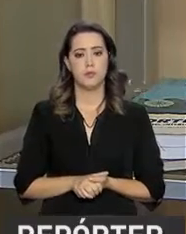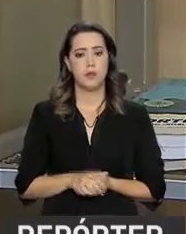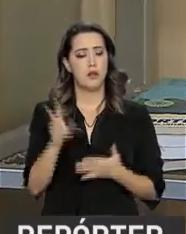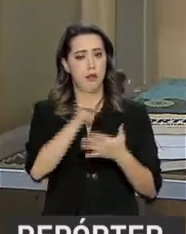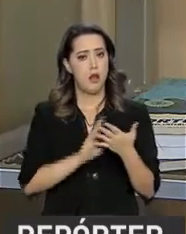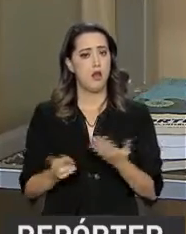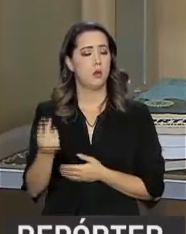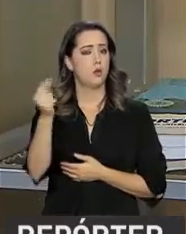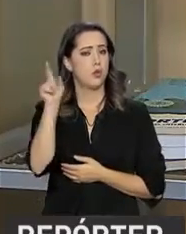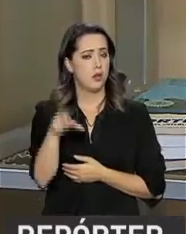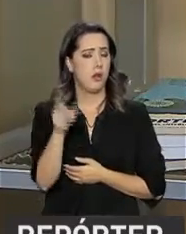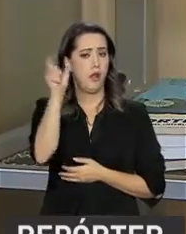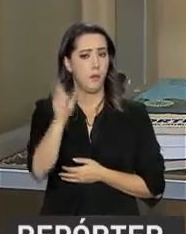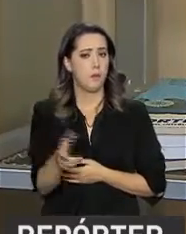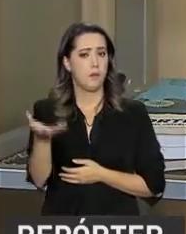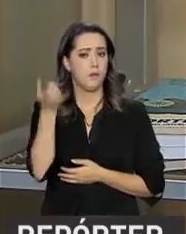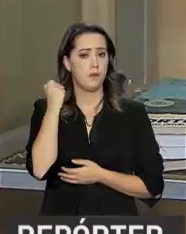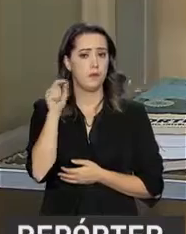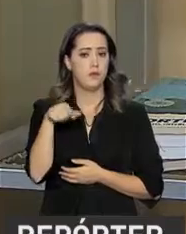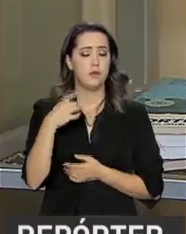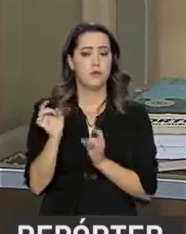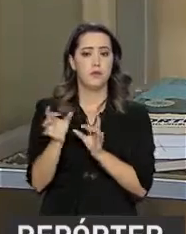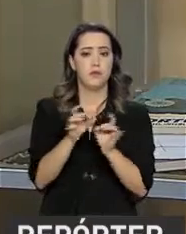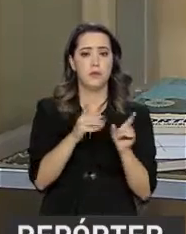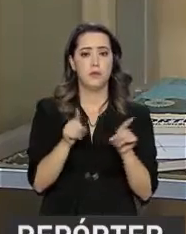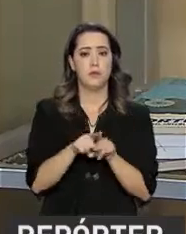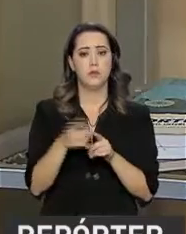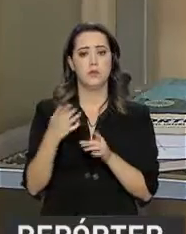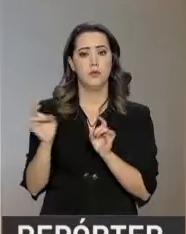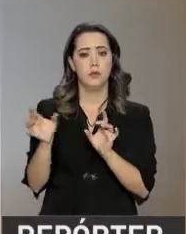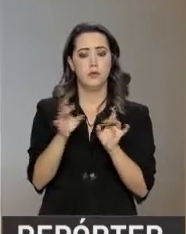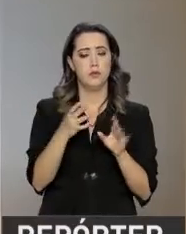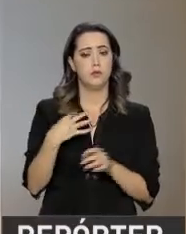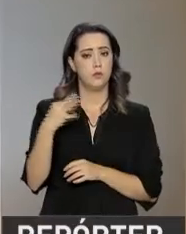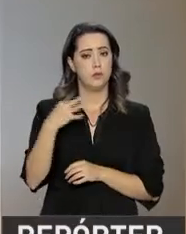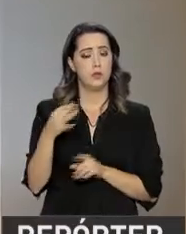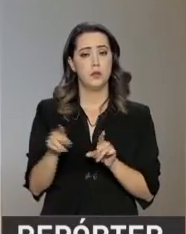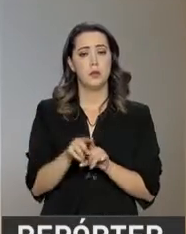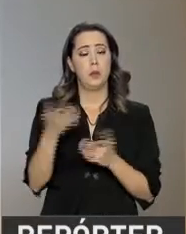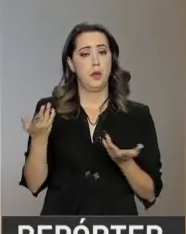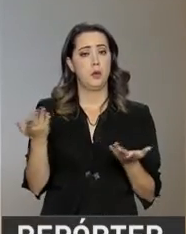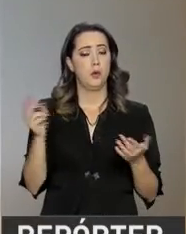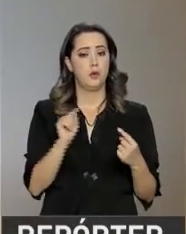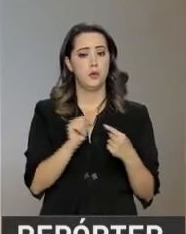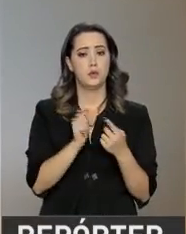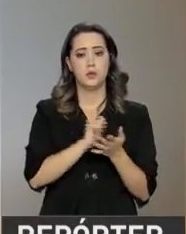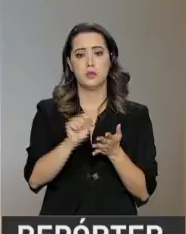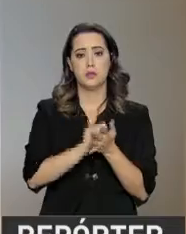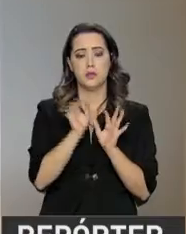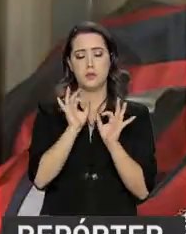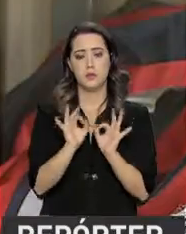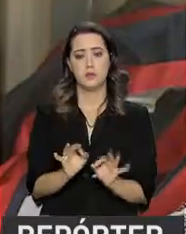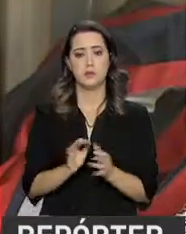ele ganha como ambulante autônomo a meta agora é escrever perfeitamente